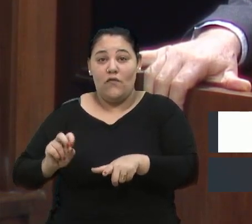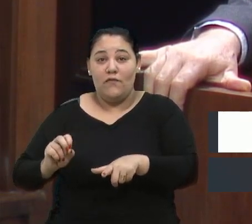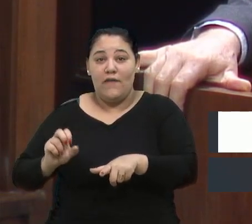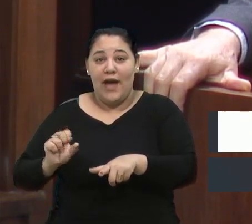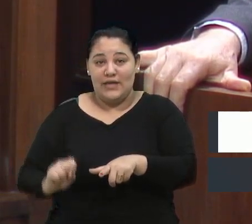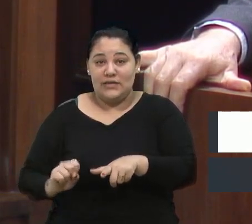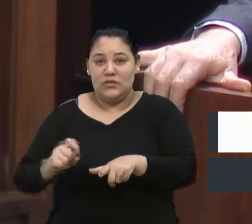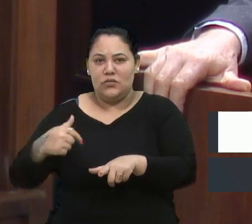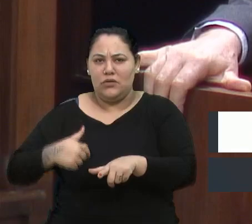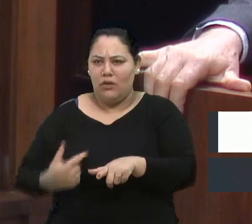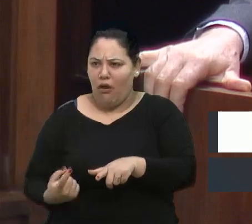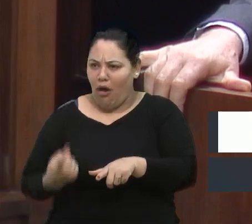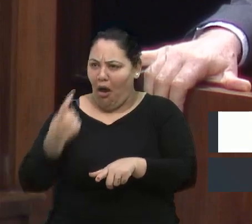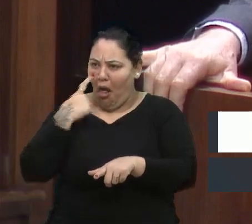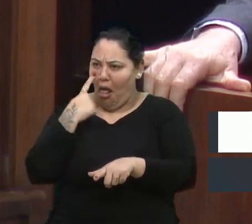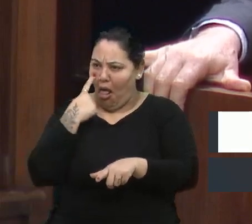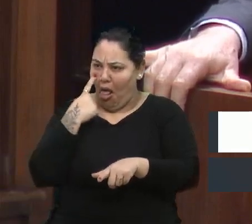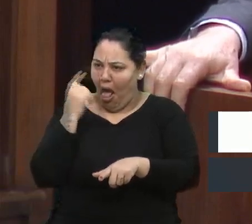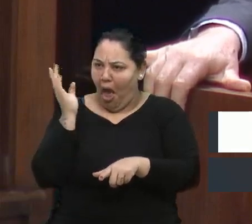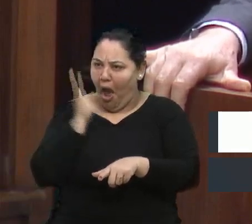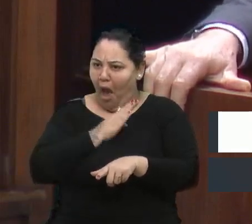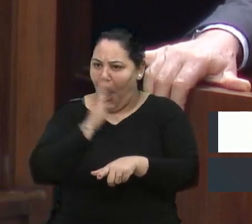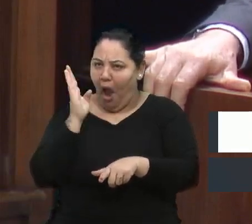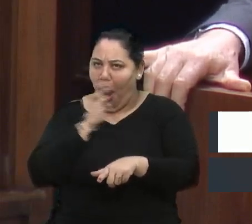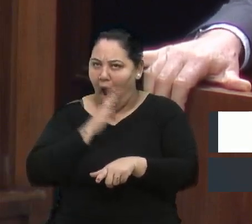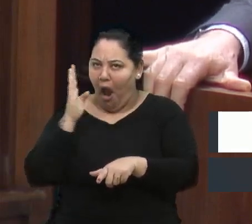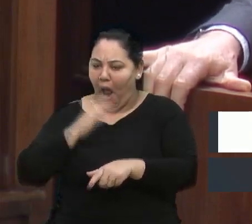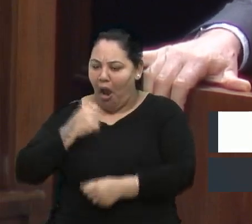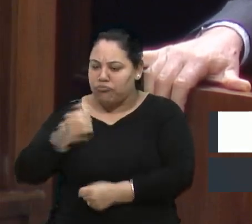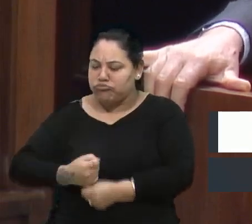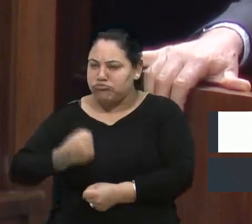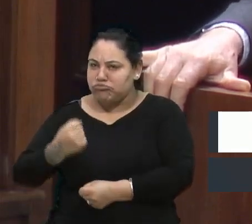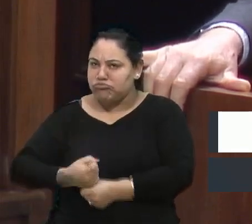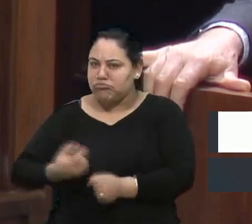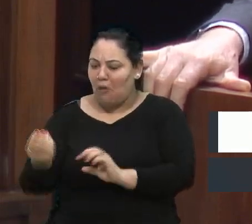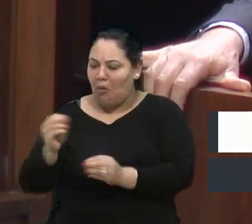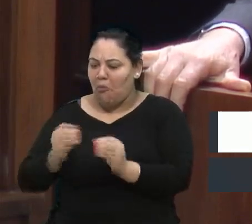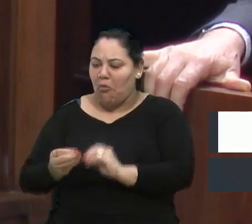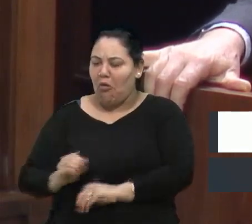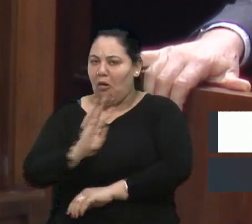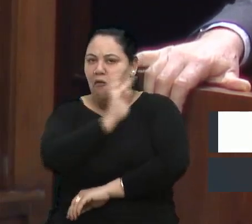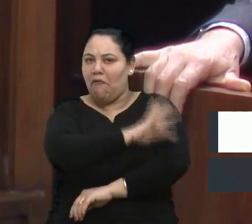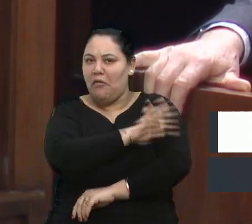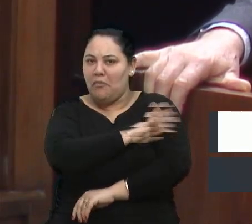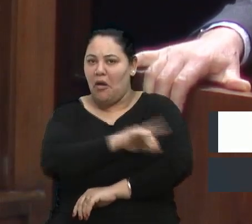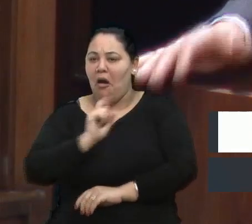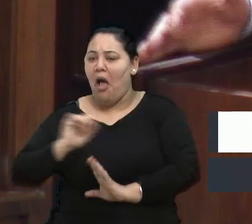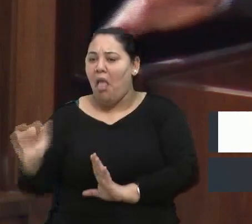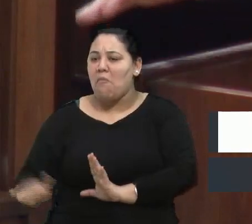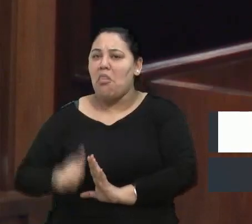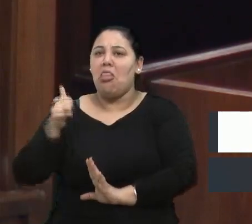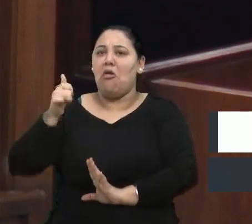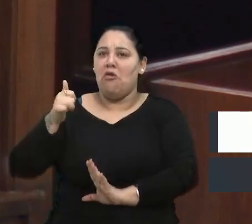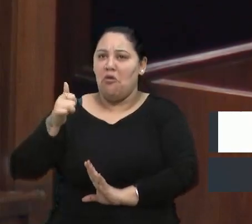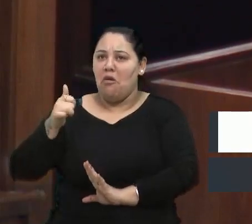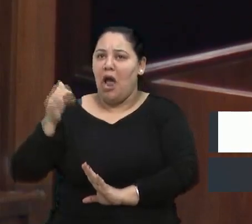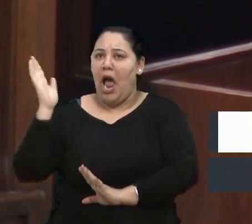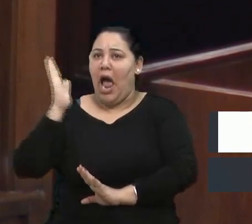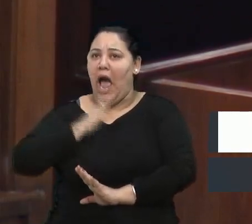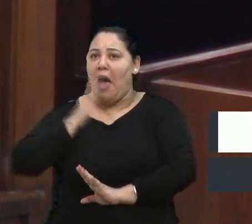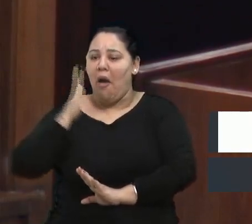a rapidez. O que melhorou, vereador Felipe, ali, o senhor que anda muito por ali, a rapidez,